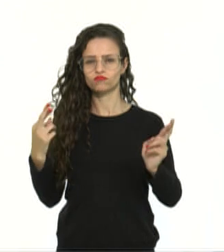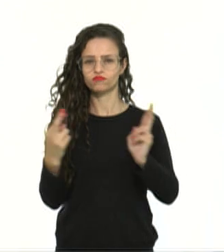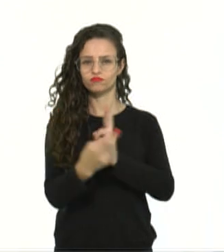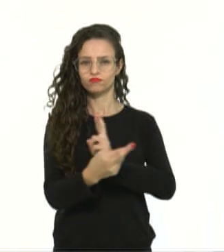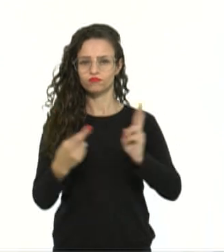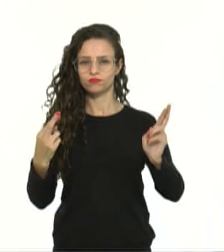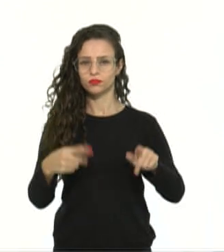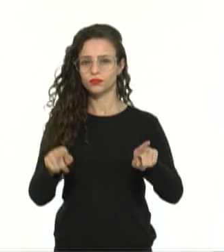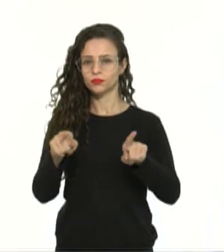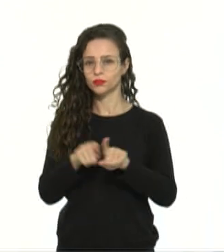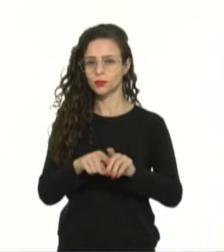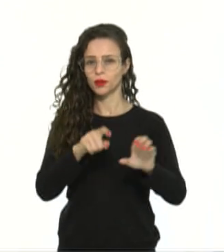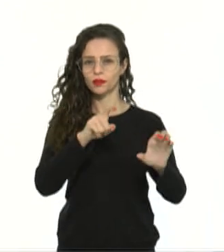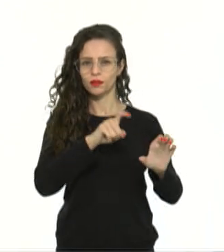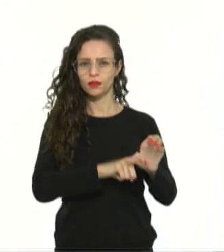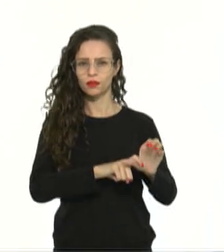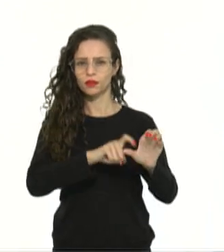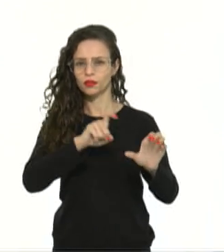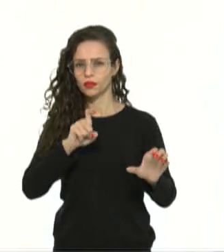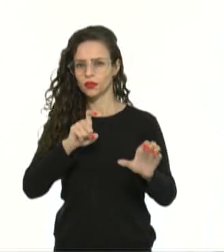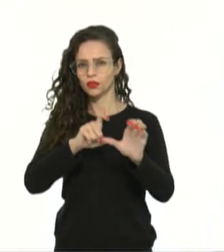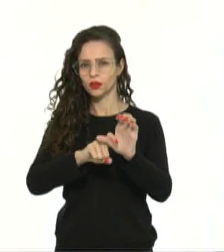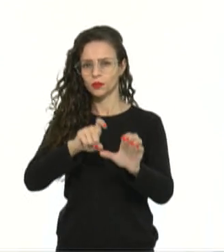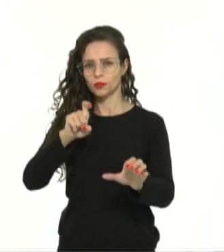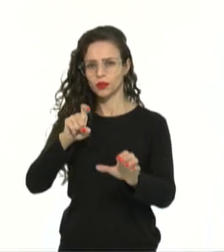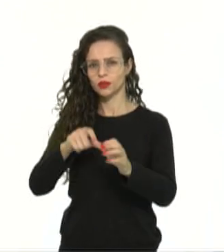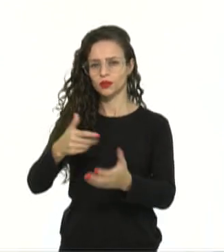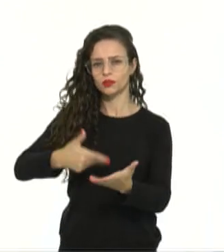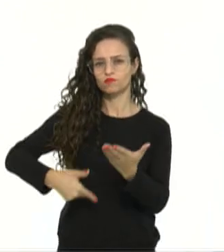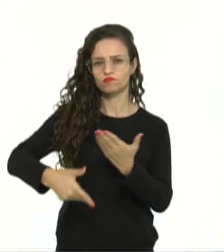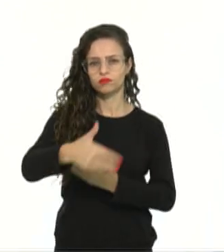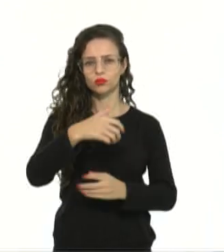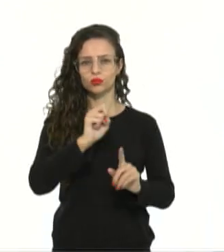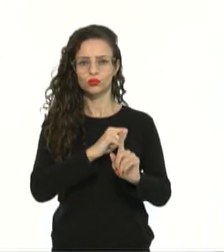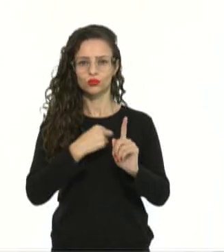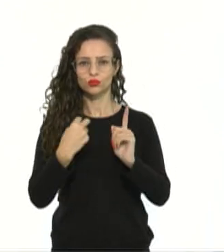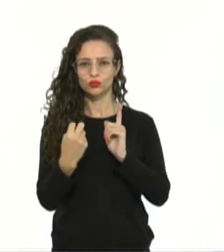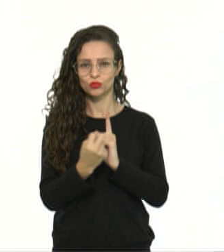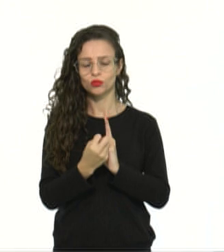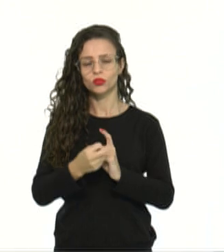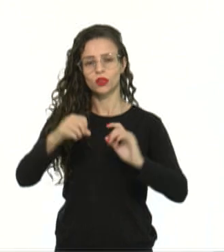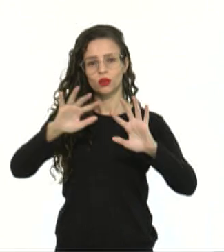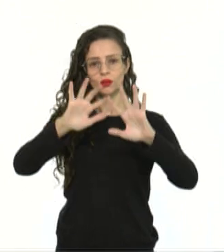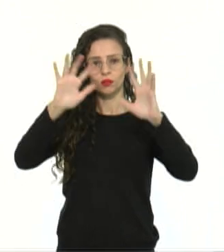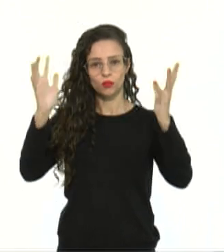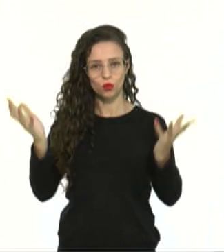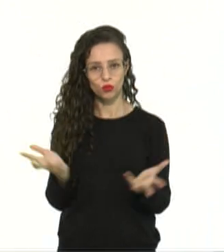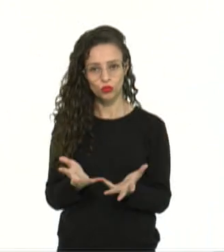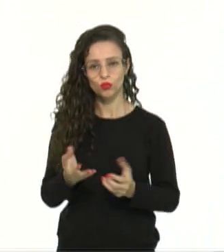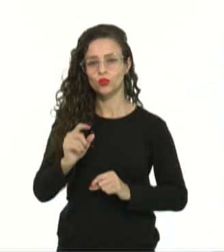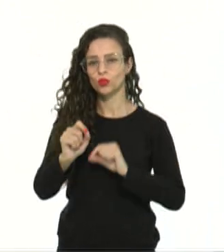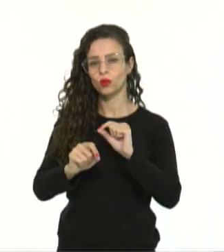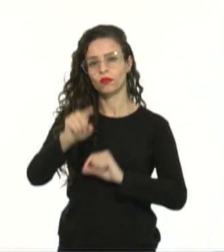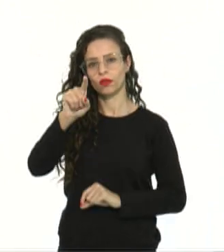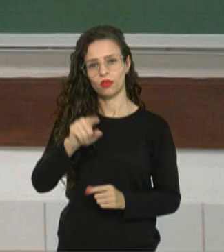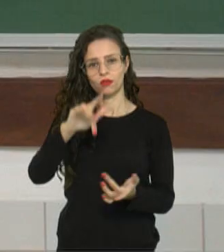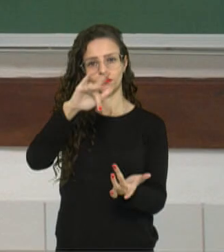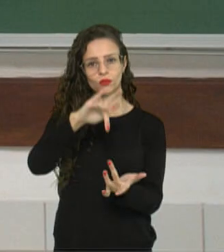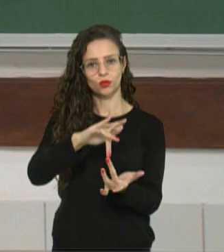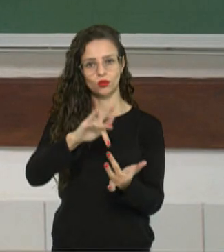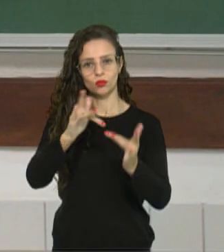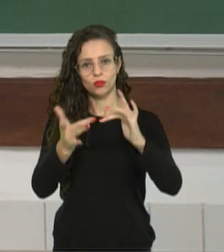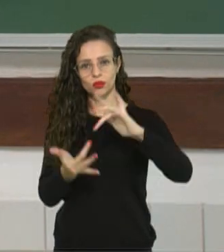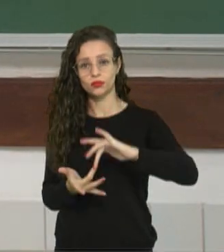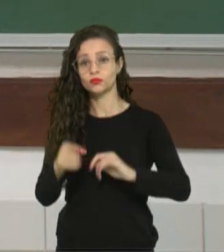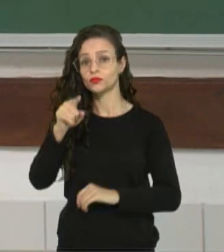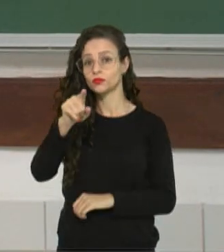e a interdependência, ou seja, dependência mútua sociais no mundo, são compreendidos como globalização. Importante você